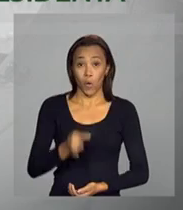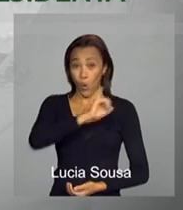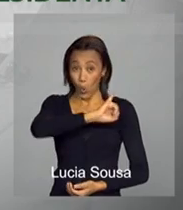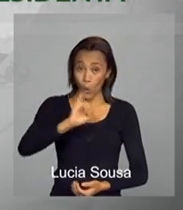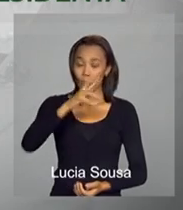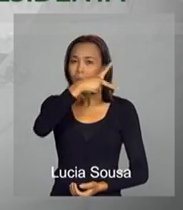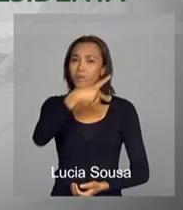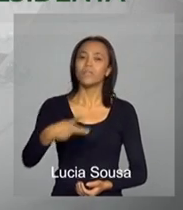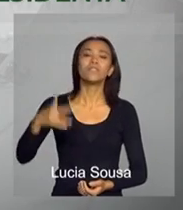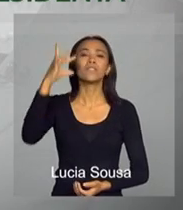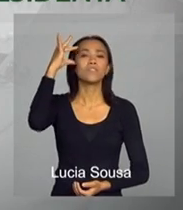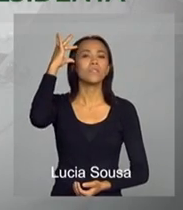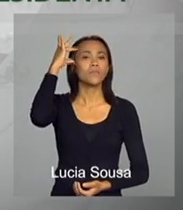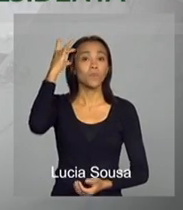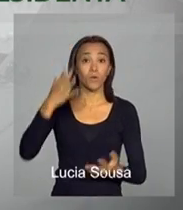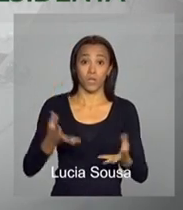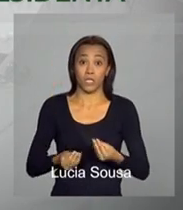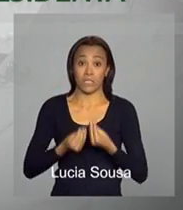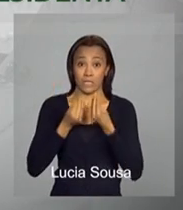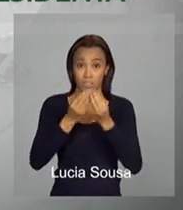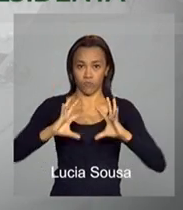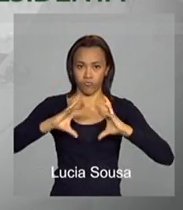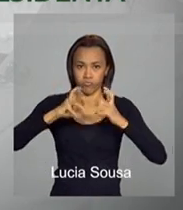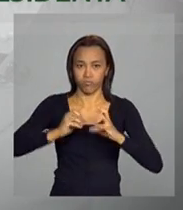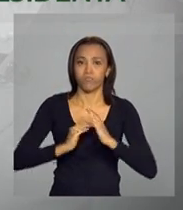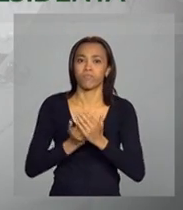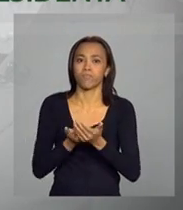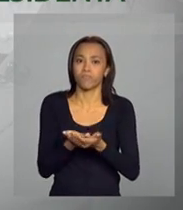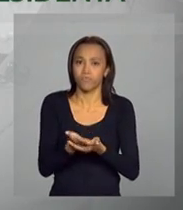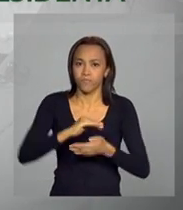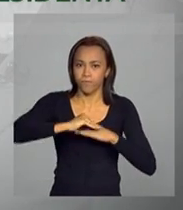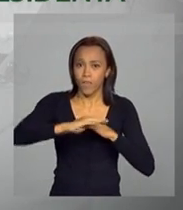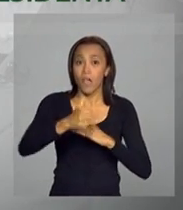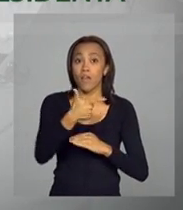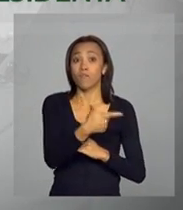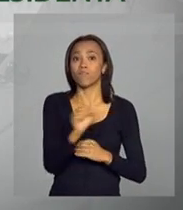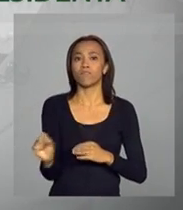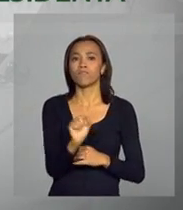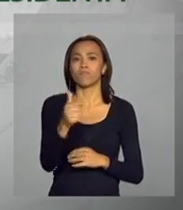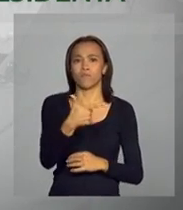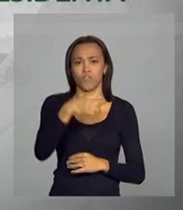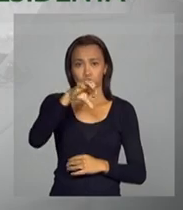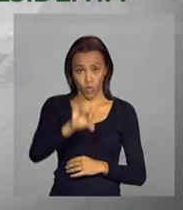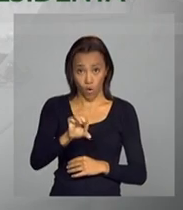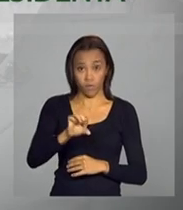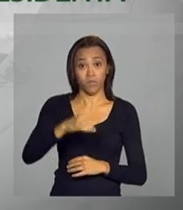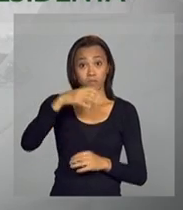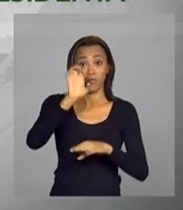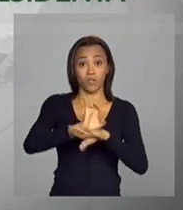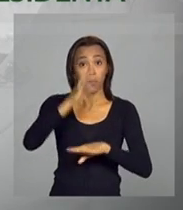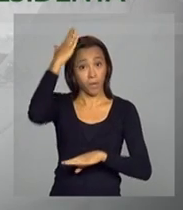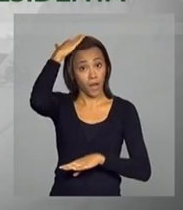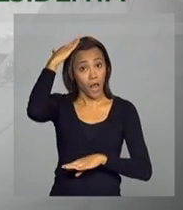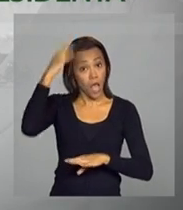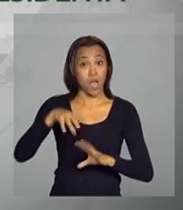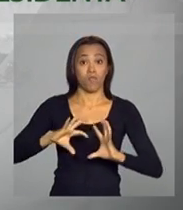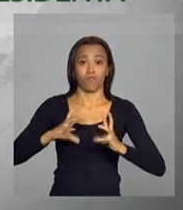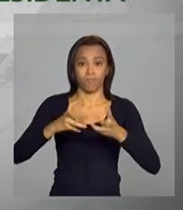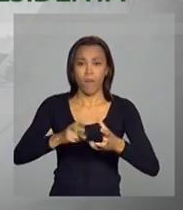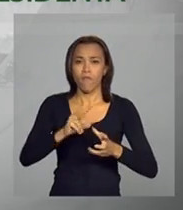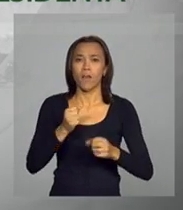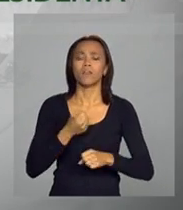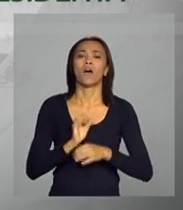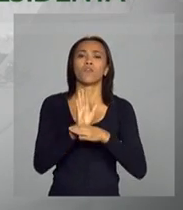Olá, a presidenta Dilma Rousseff entregou retroescavadeiras a 29 municípios do Paraná. As máquinas vão ser usadas